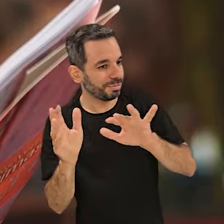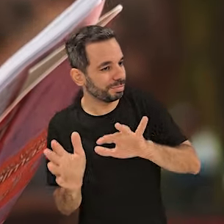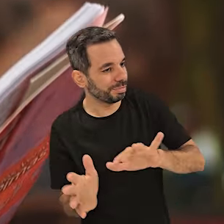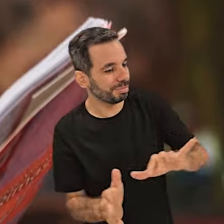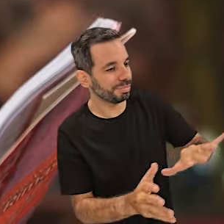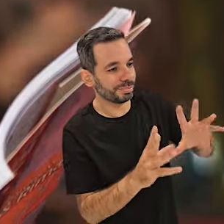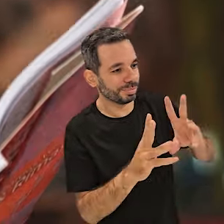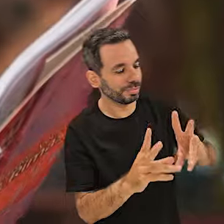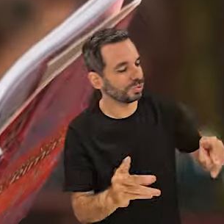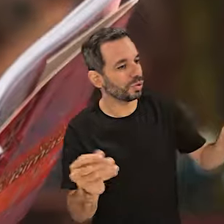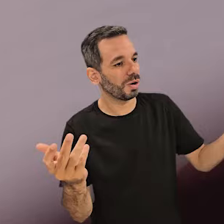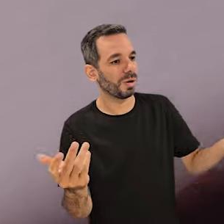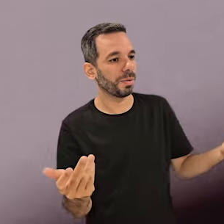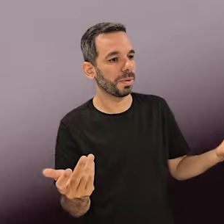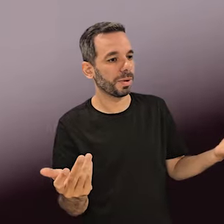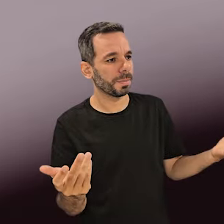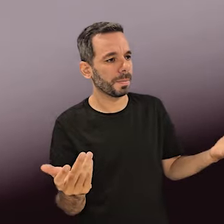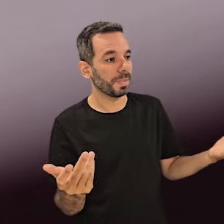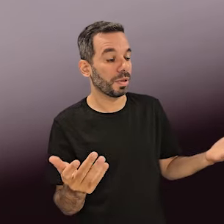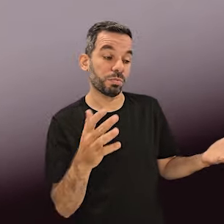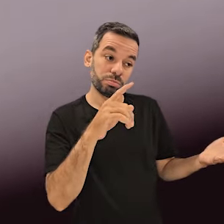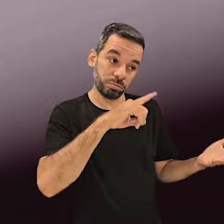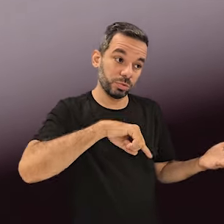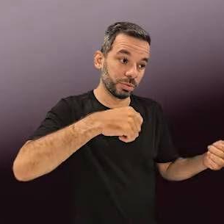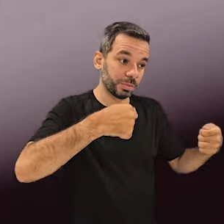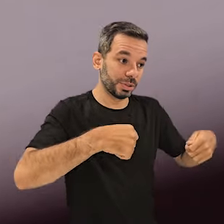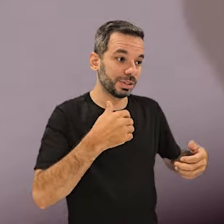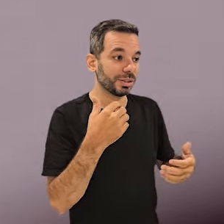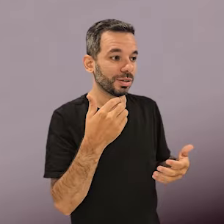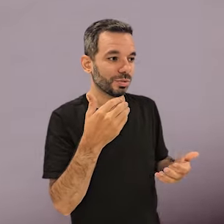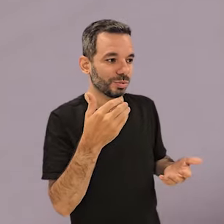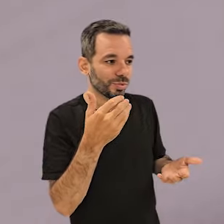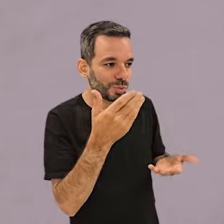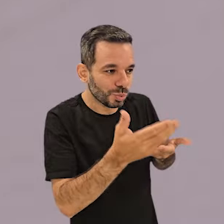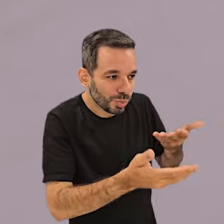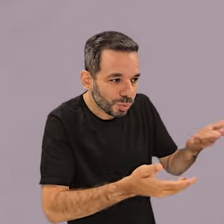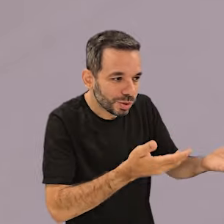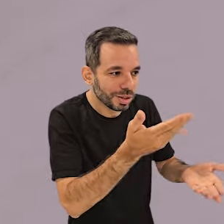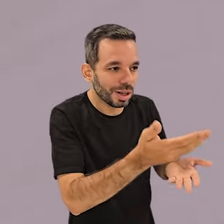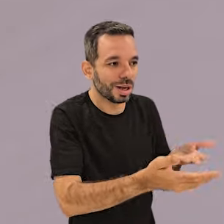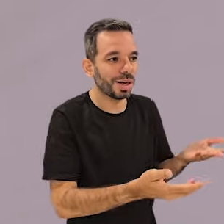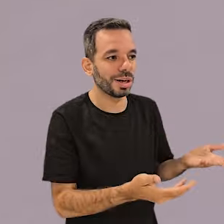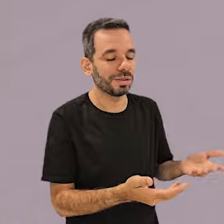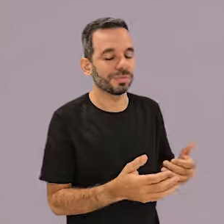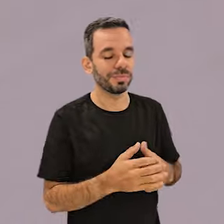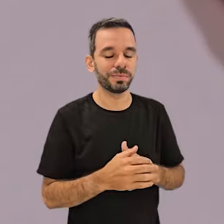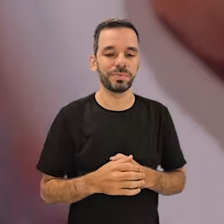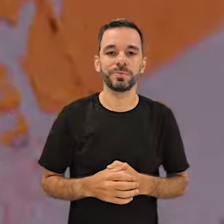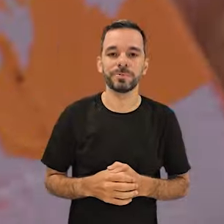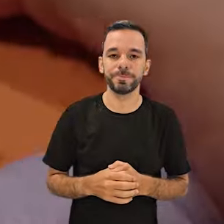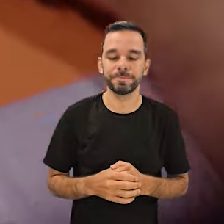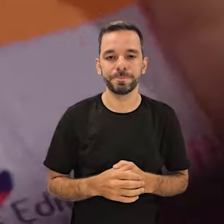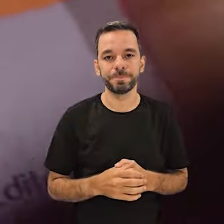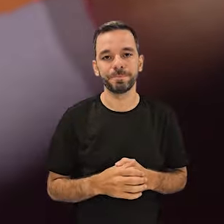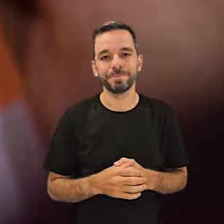descuidado. Repensar o modo de viver por aqui é a via considerável. Jair Donato.